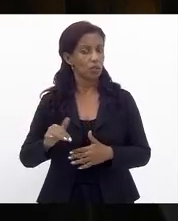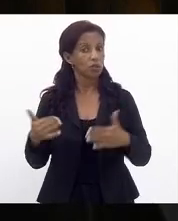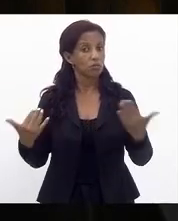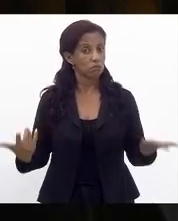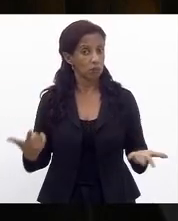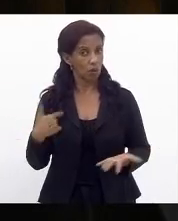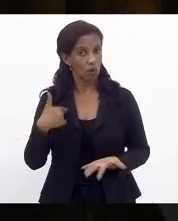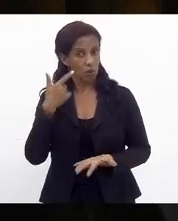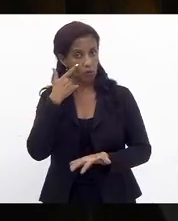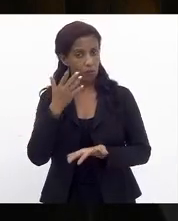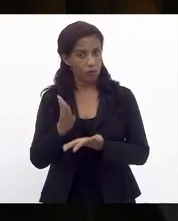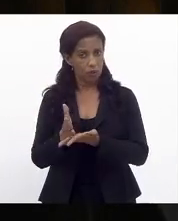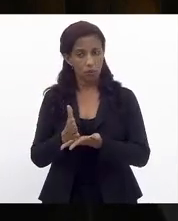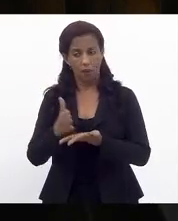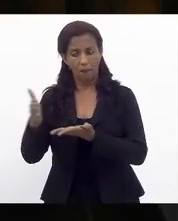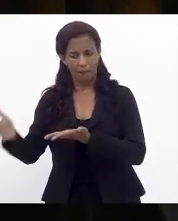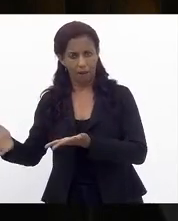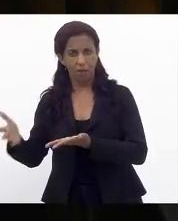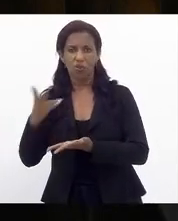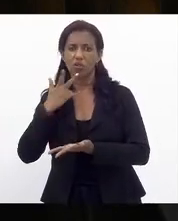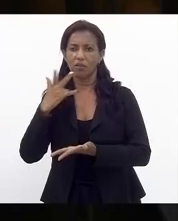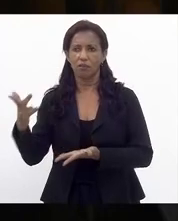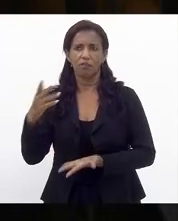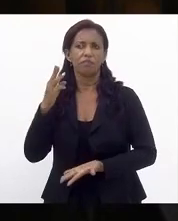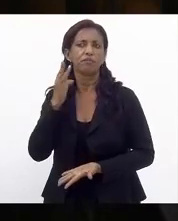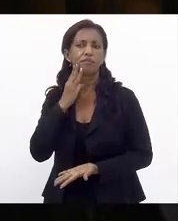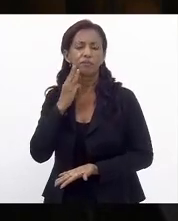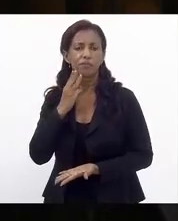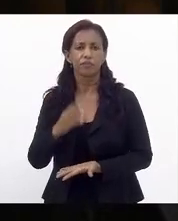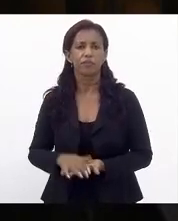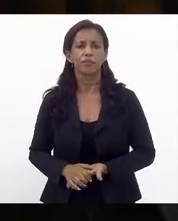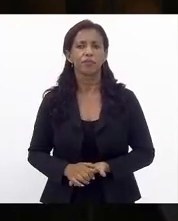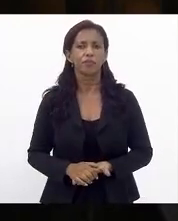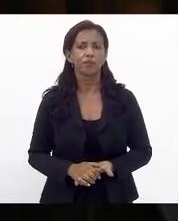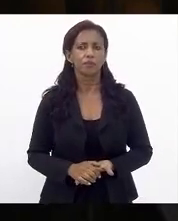eu fiz uma parte ao na fala do valdec e